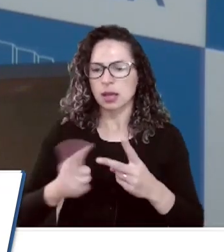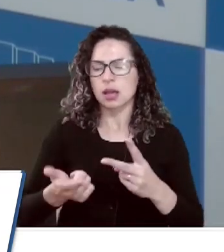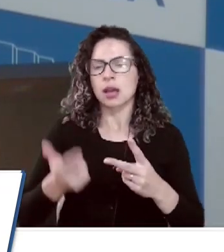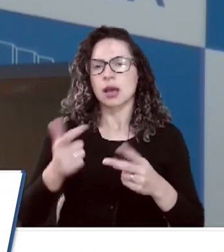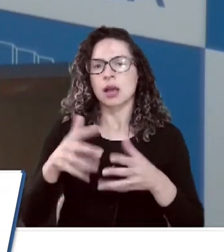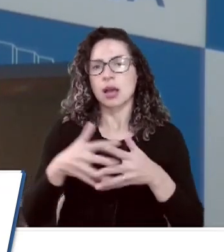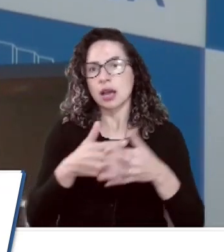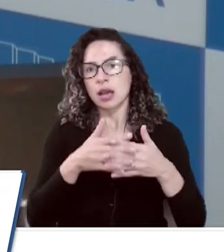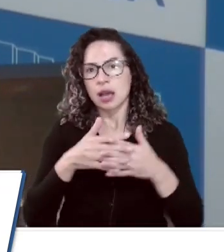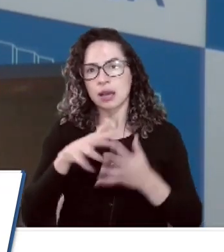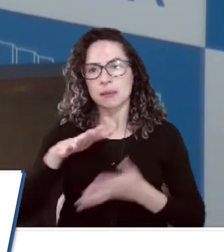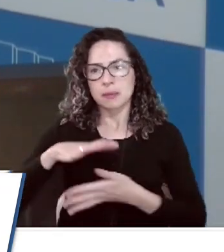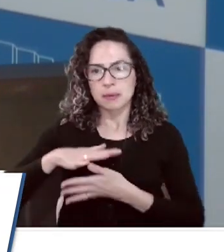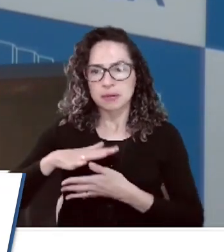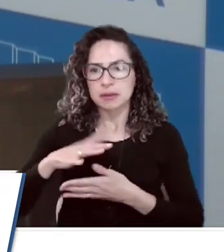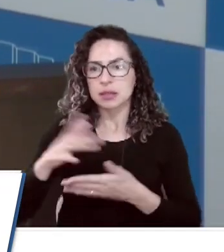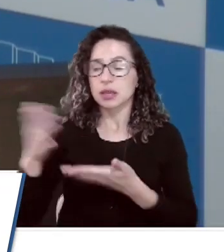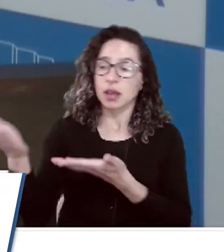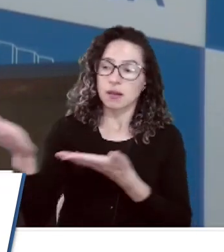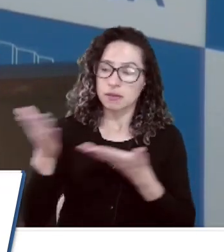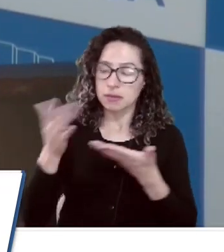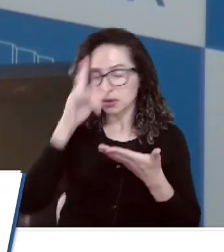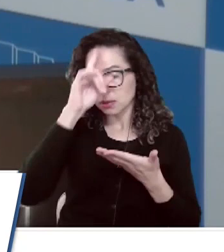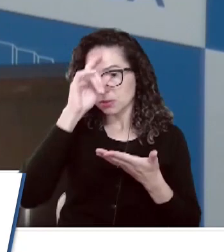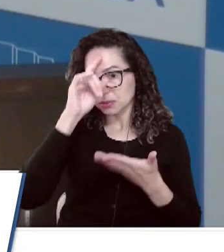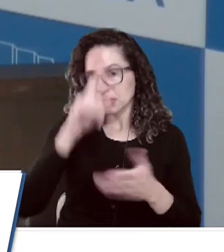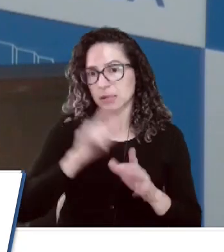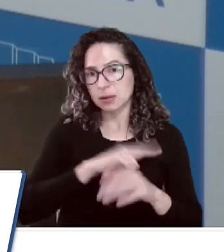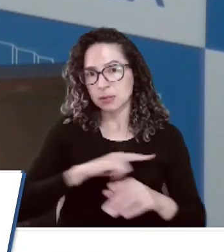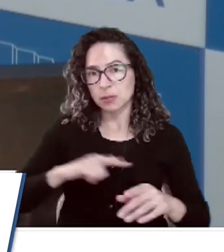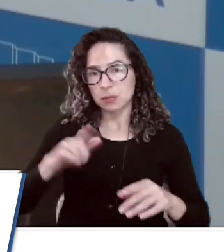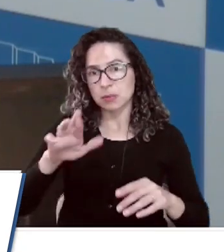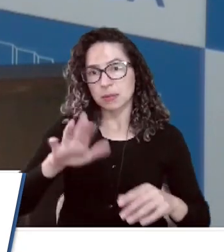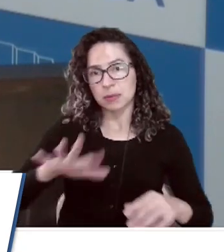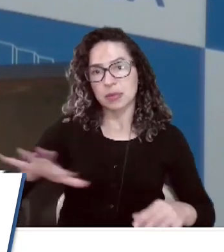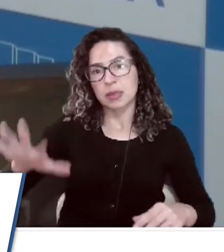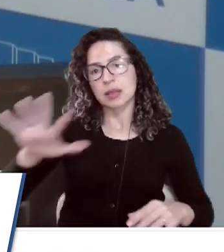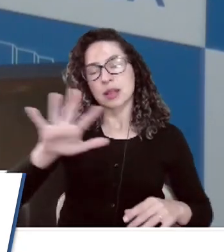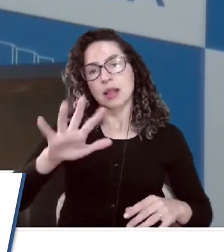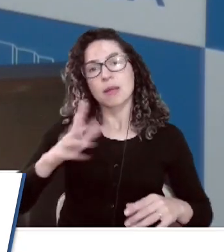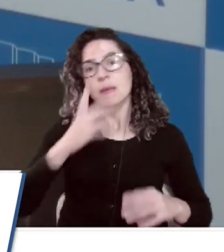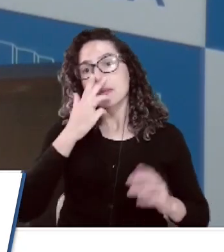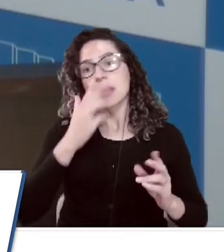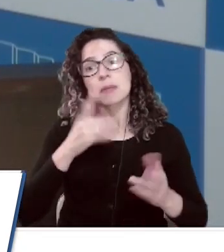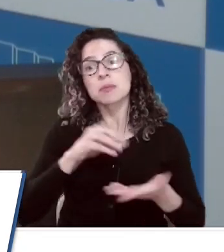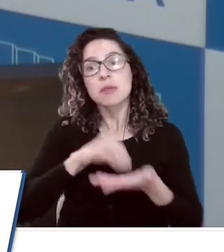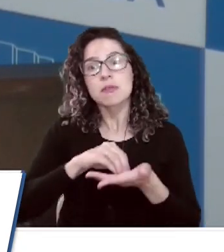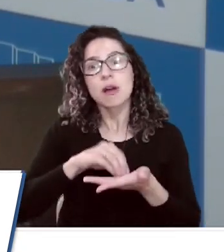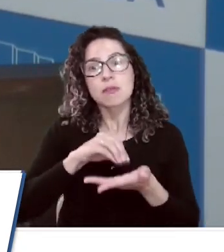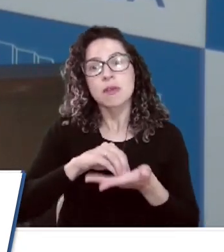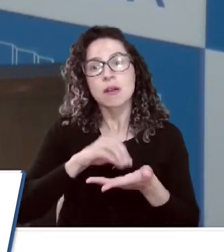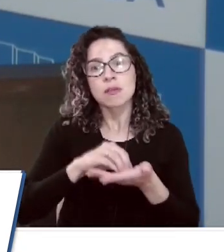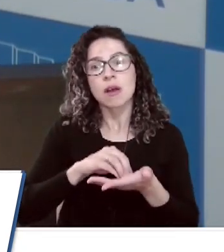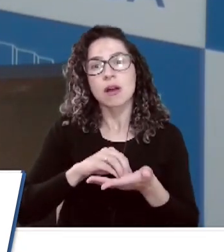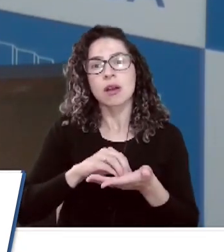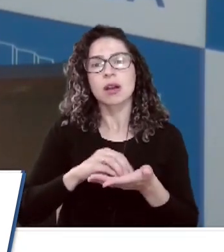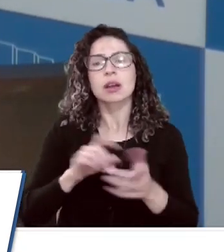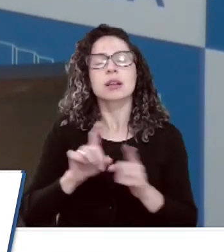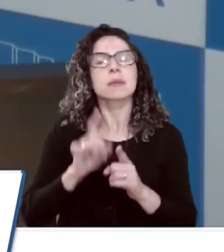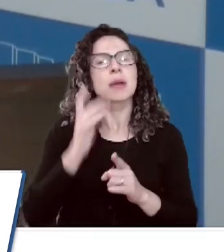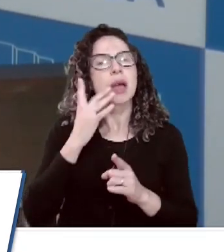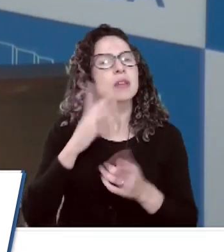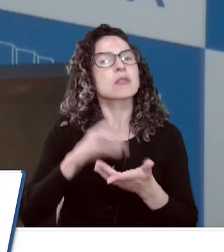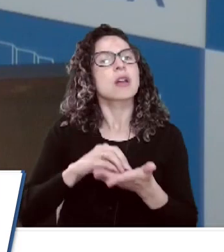atuamos na vinda do hospital público aqui da região de Franca. E mesmo assim, não é suficiente. Também acho que não é suficiente.